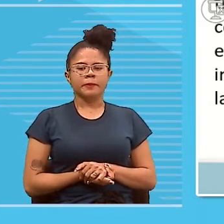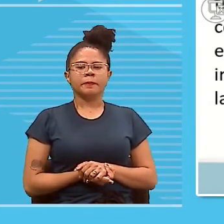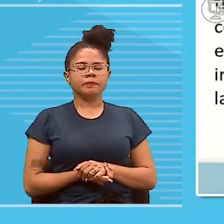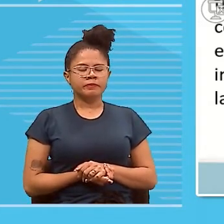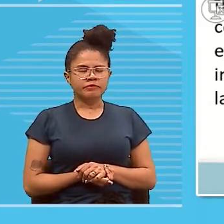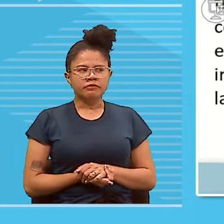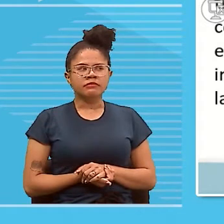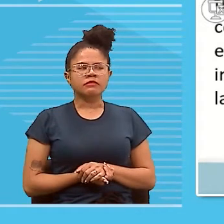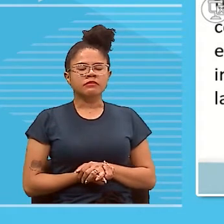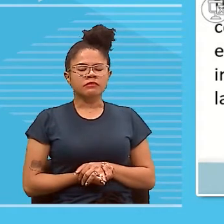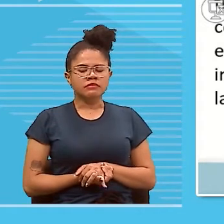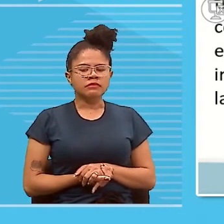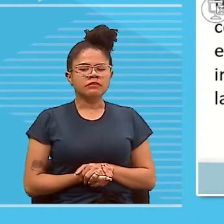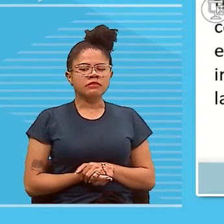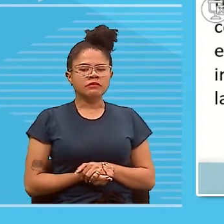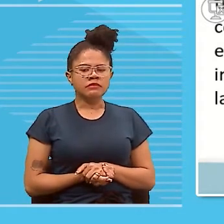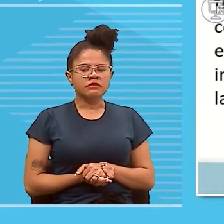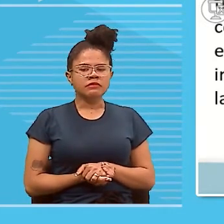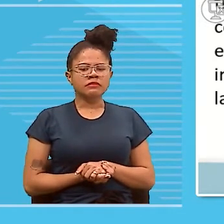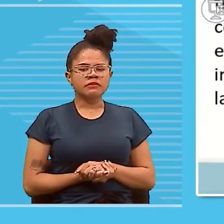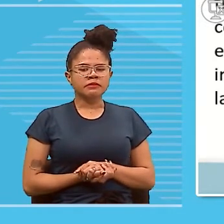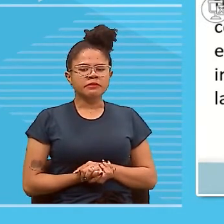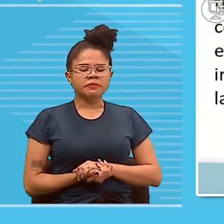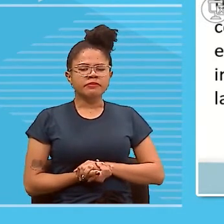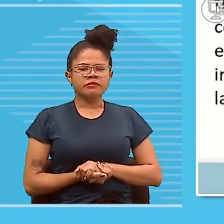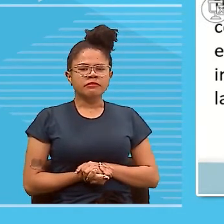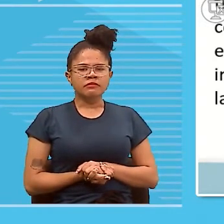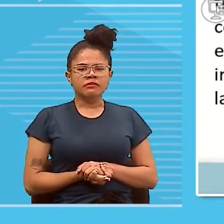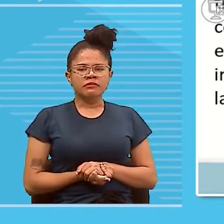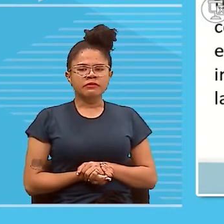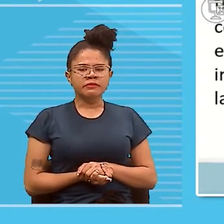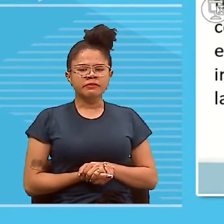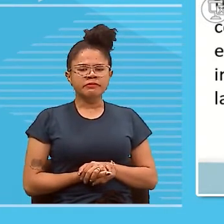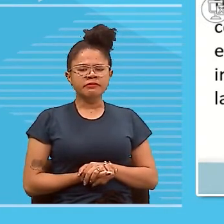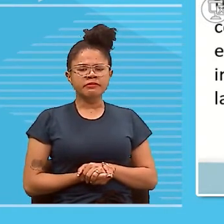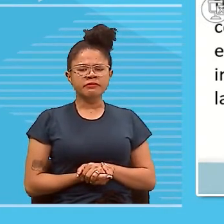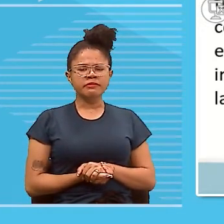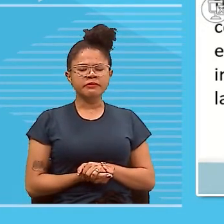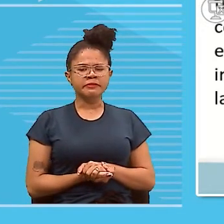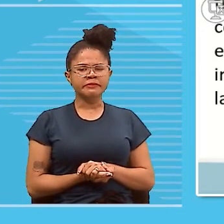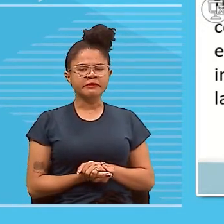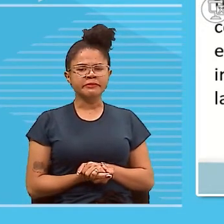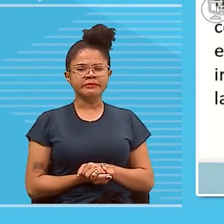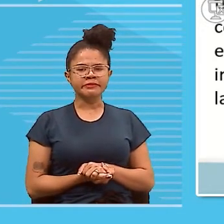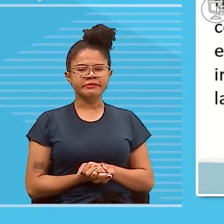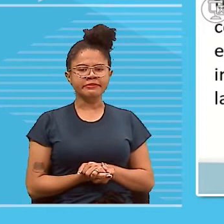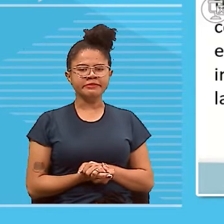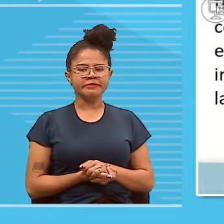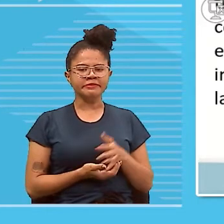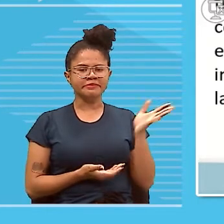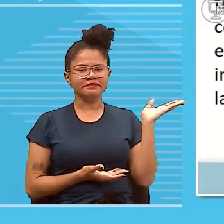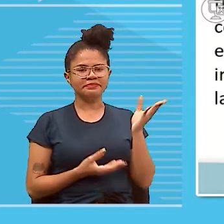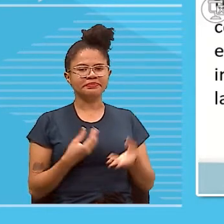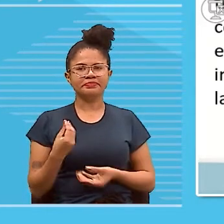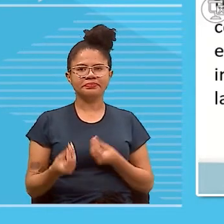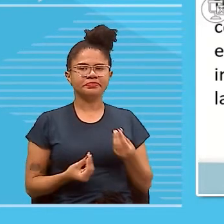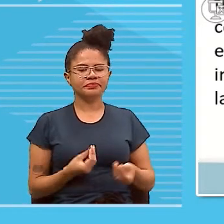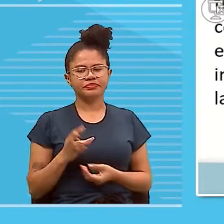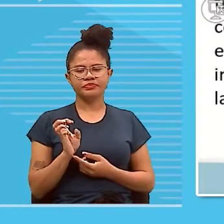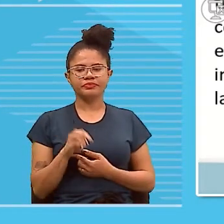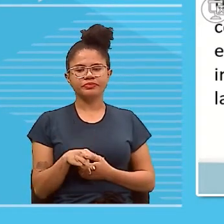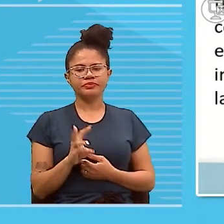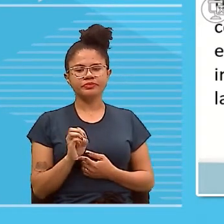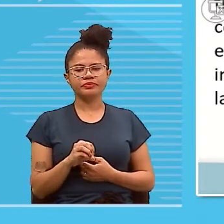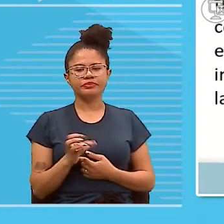tentavam remediar a deficiência falando alto esse como bem aqui eu queria que vocês analisassem